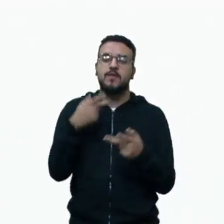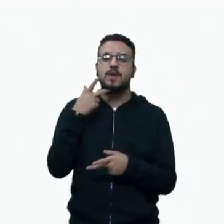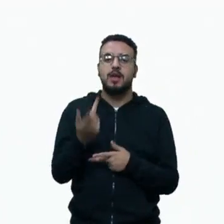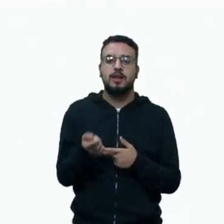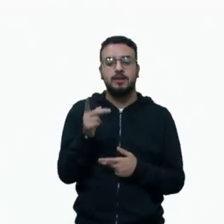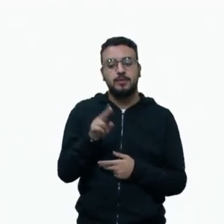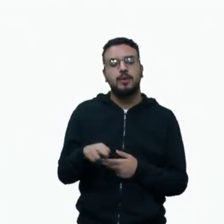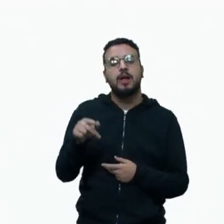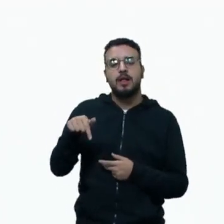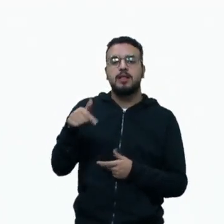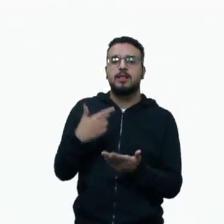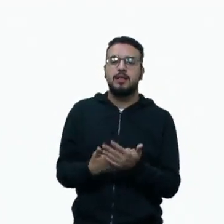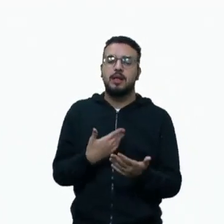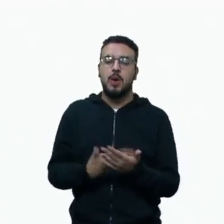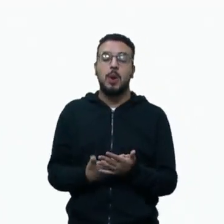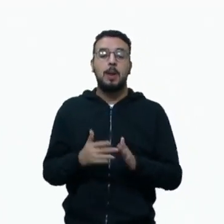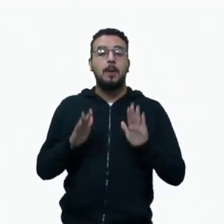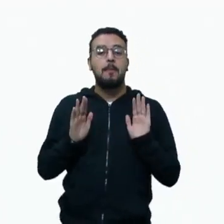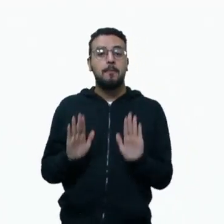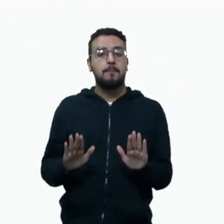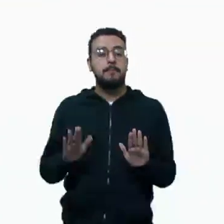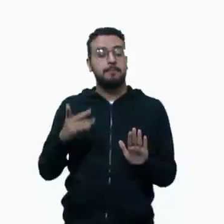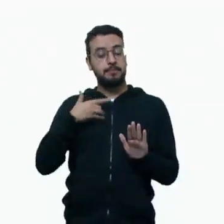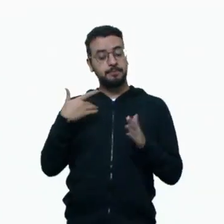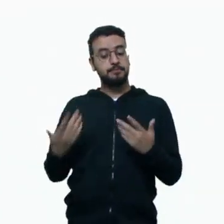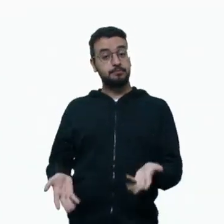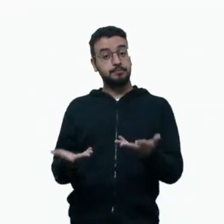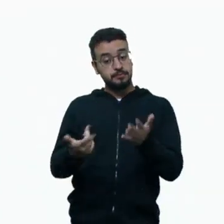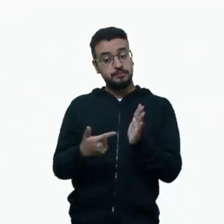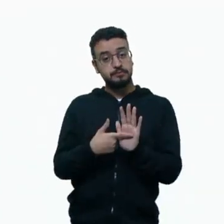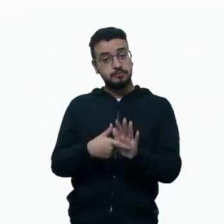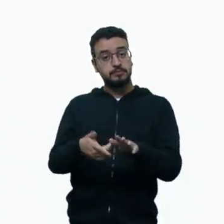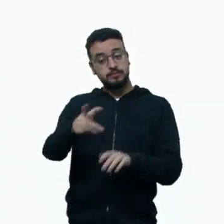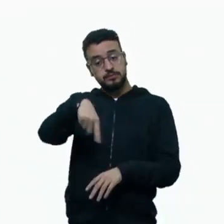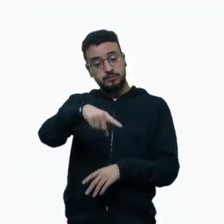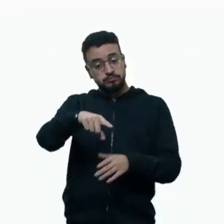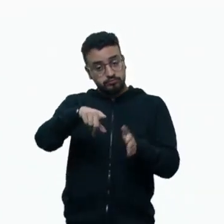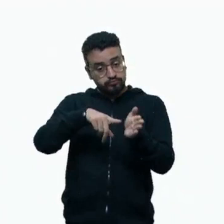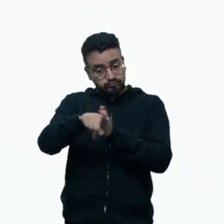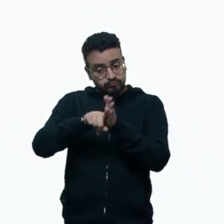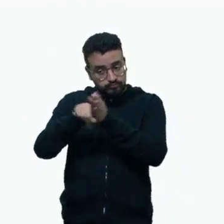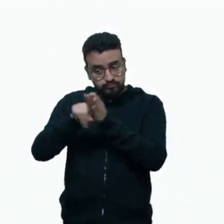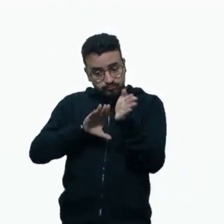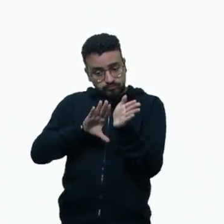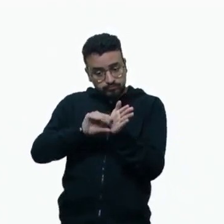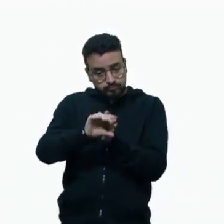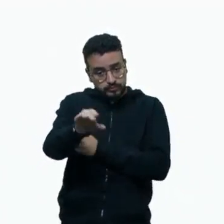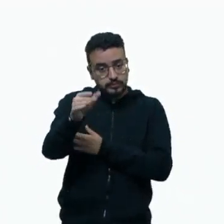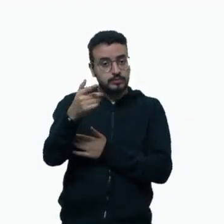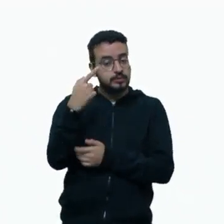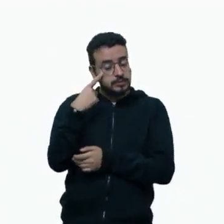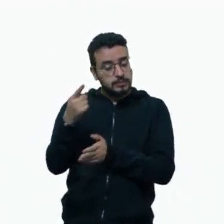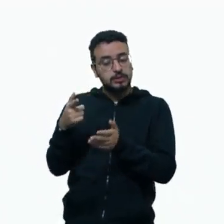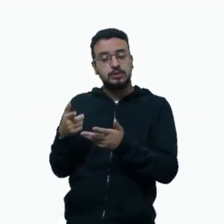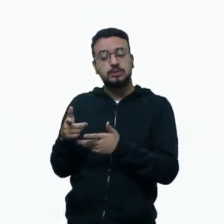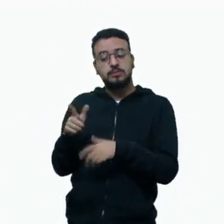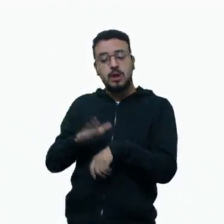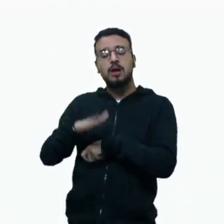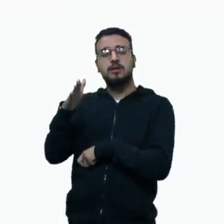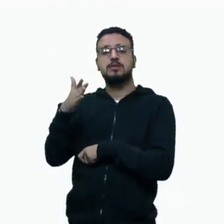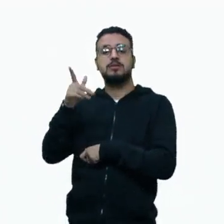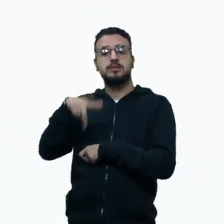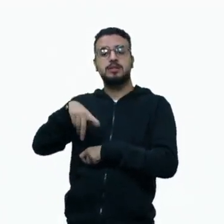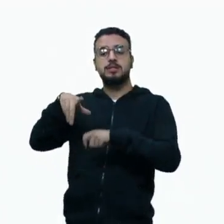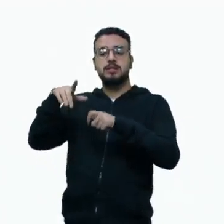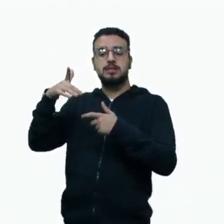na aula. Mas eu encorajo vocês a procurarem um pouquinho mais sobre o sistema circulatório, procure